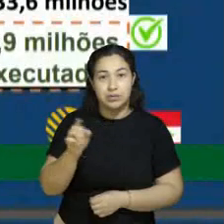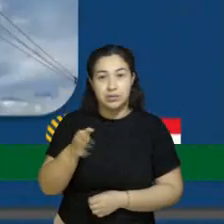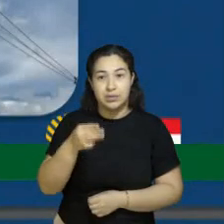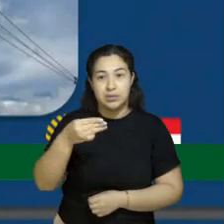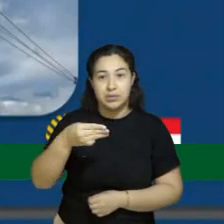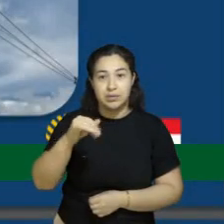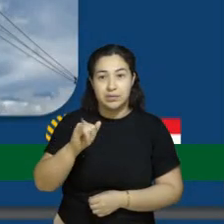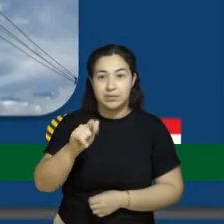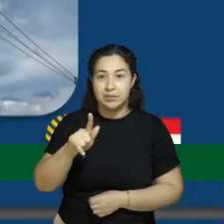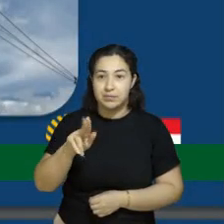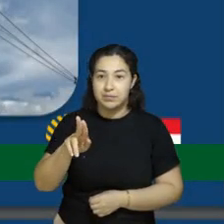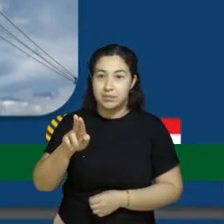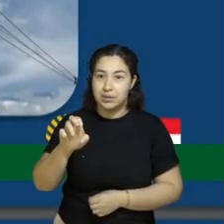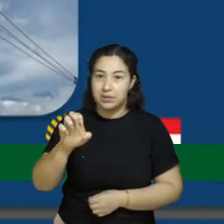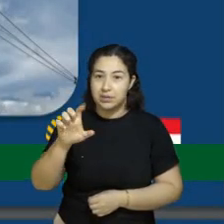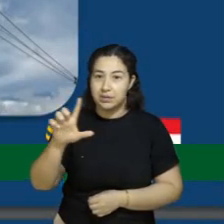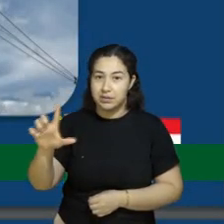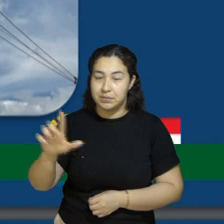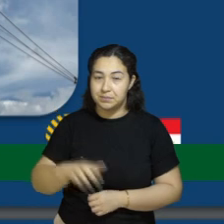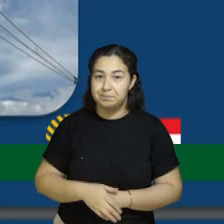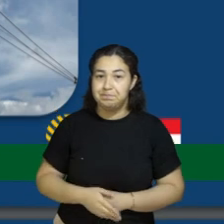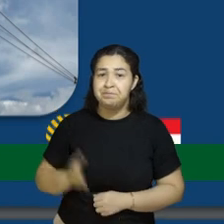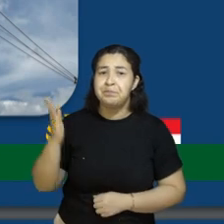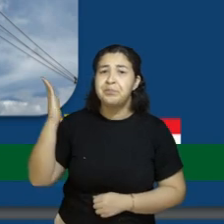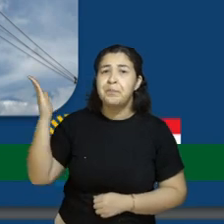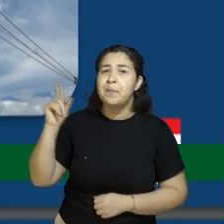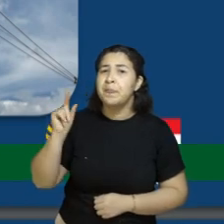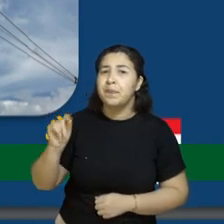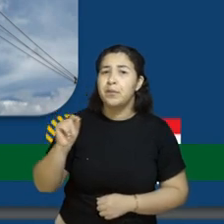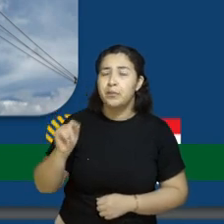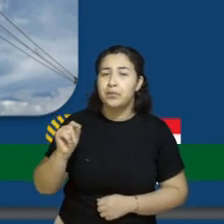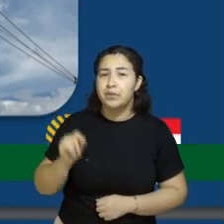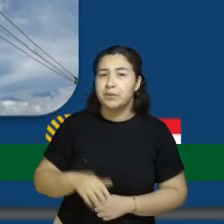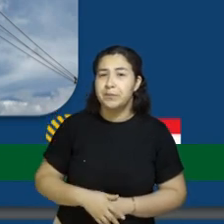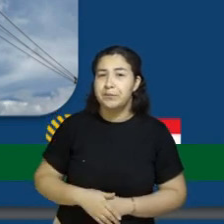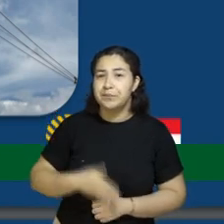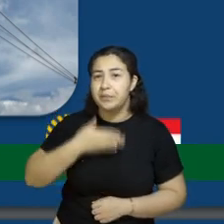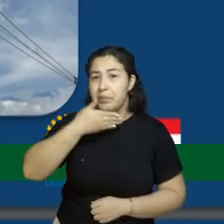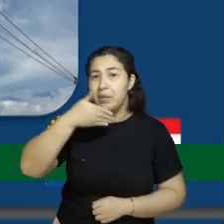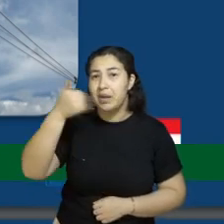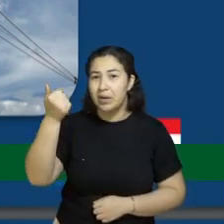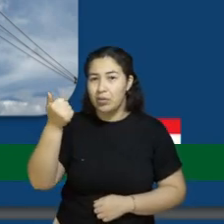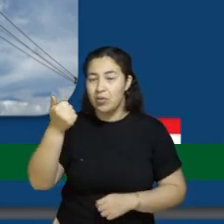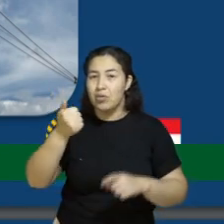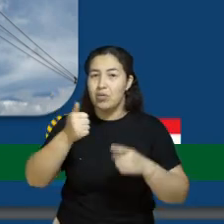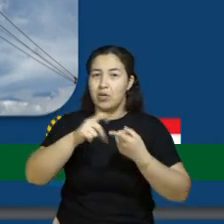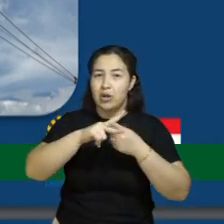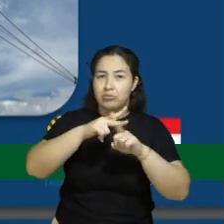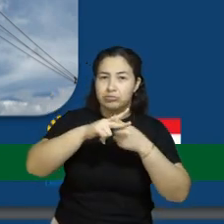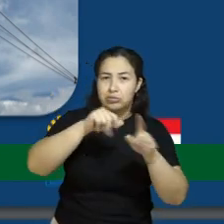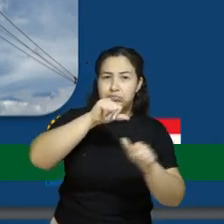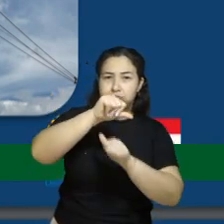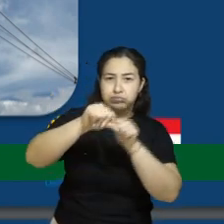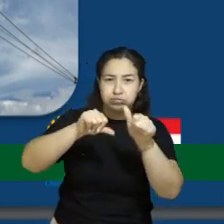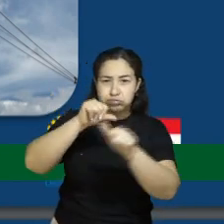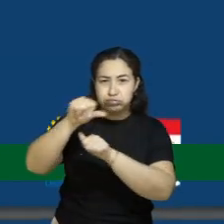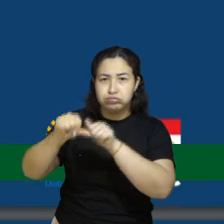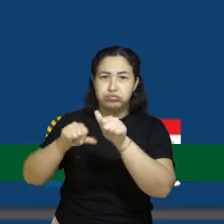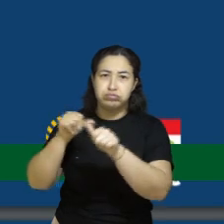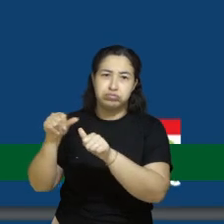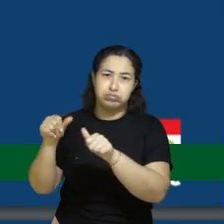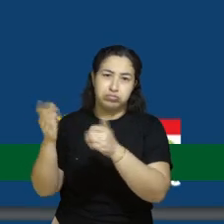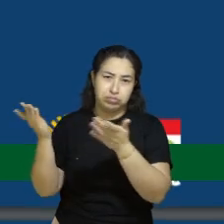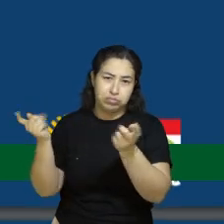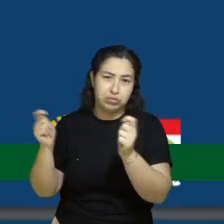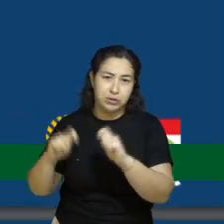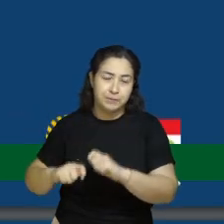milhões. Aqui é a questão de melhoria de rede, ou seja, a automação também pode ser feita na distribuição. E